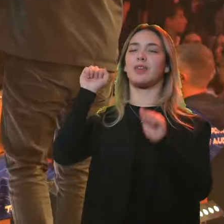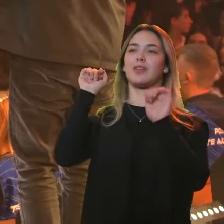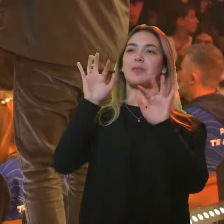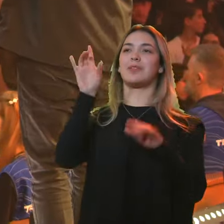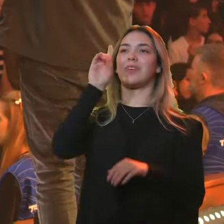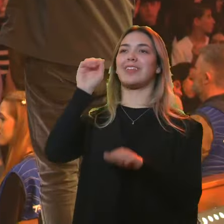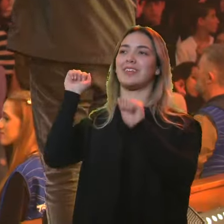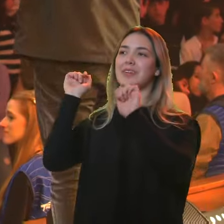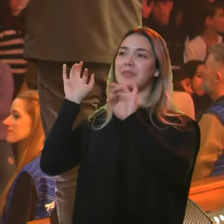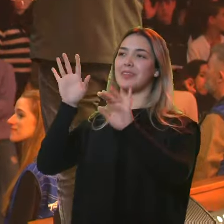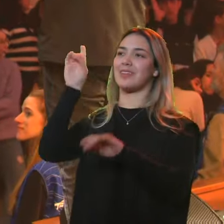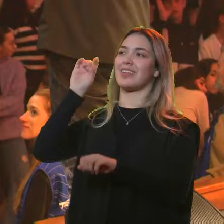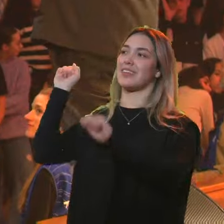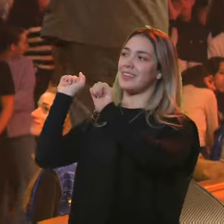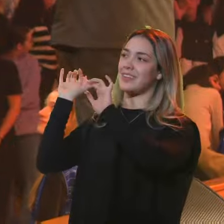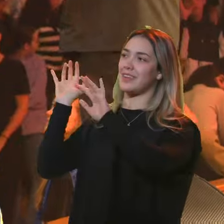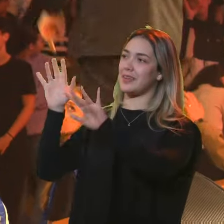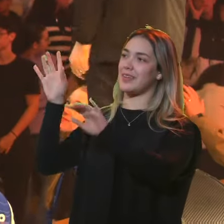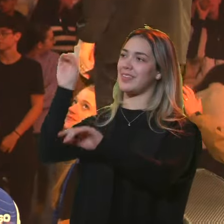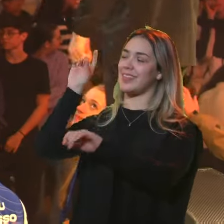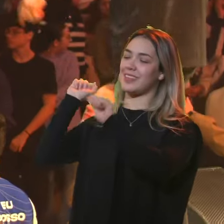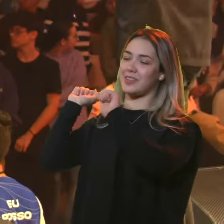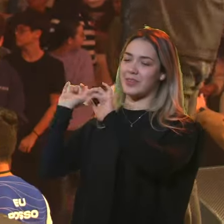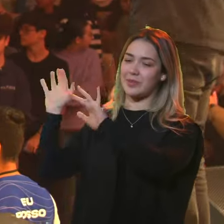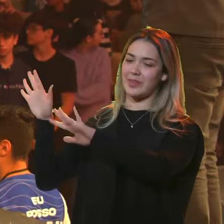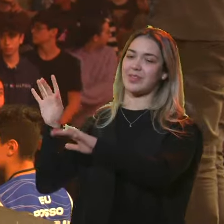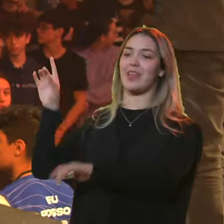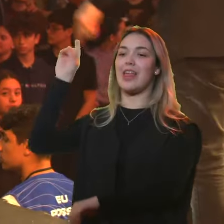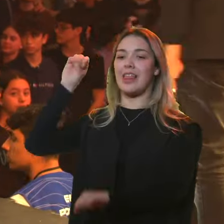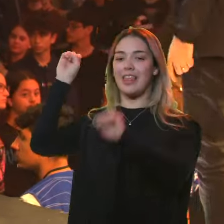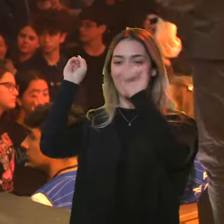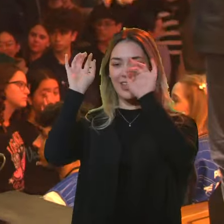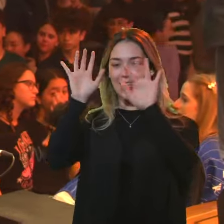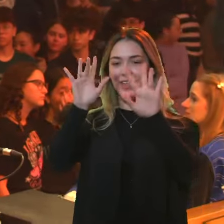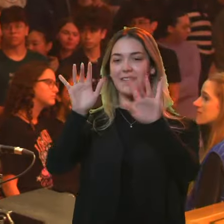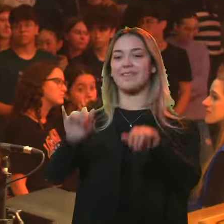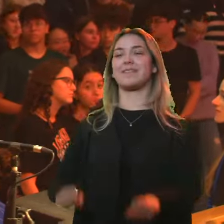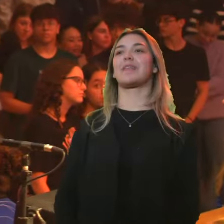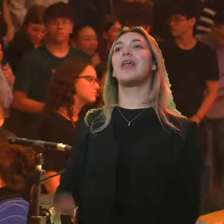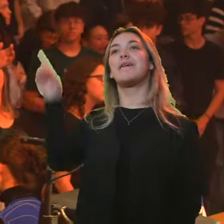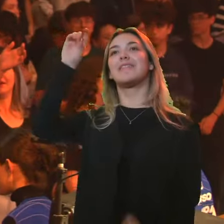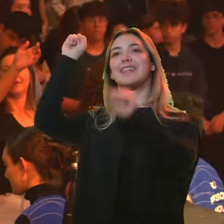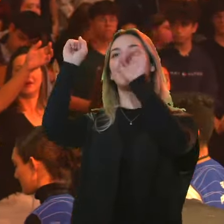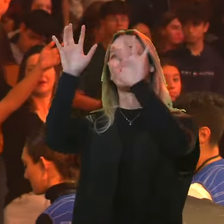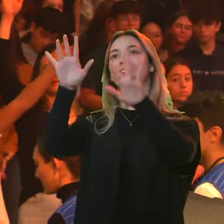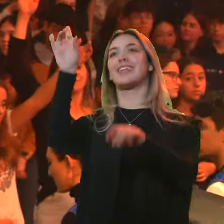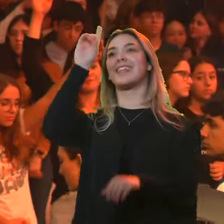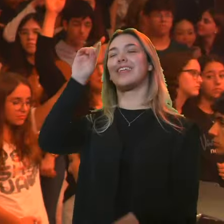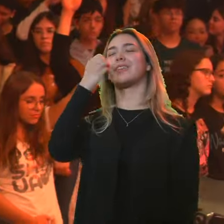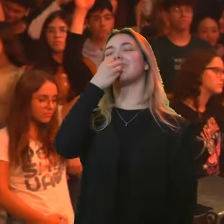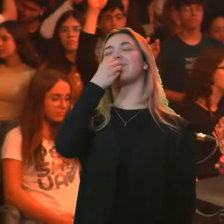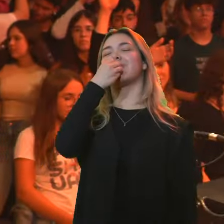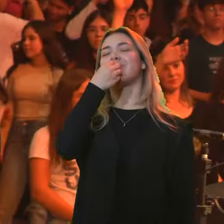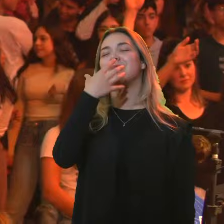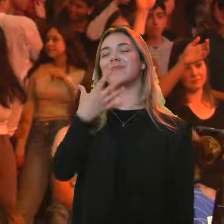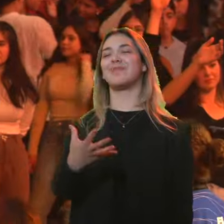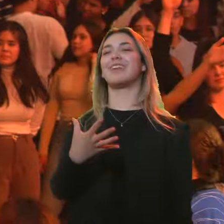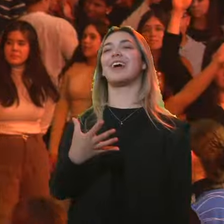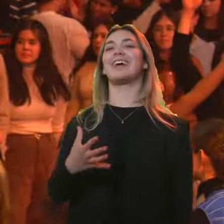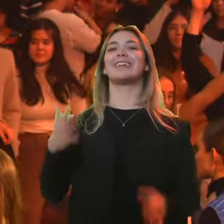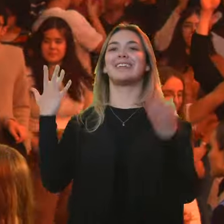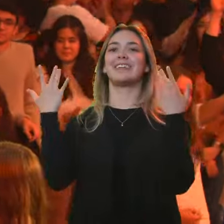abençoe, Deus te abençoe, Deus te abençoe, Deus te abençoe, Deus te abençoe, Deus te abençoe, Deus é bom, quanta gente, dá uma